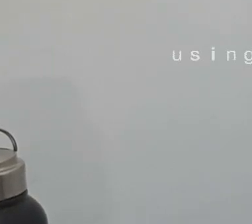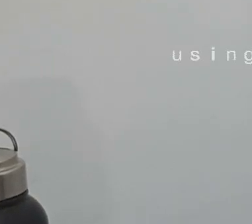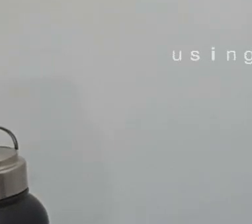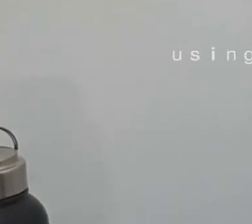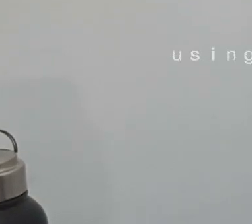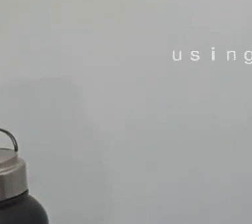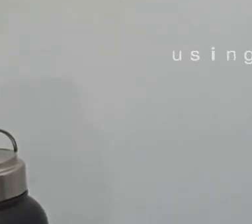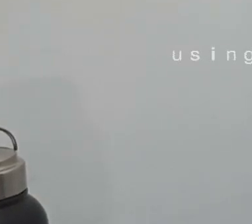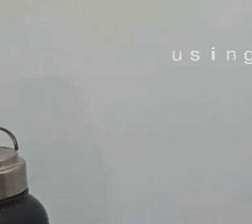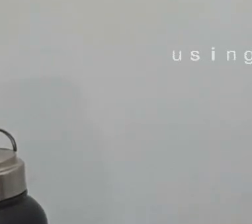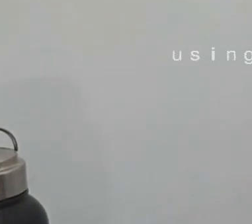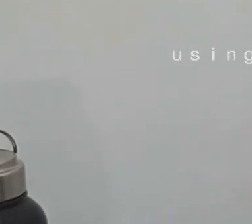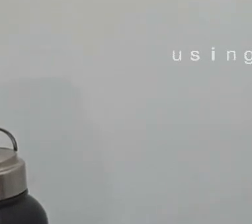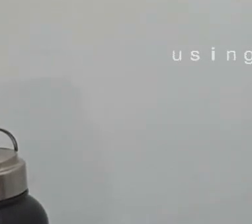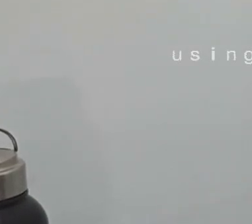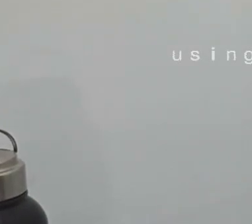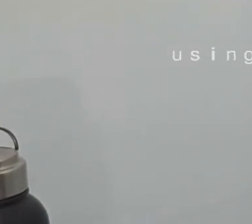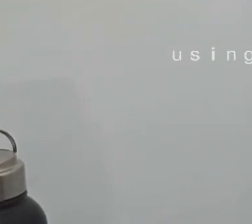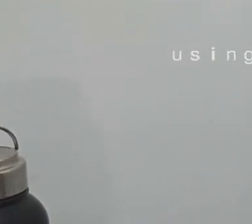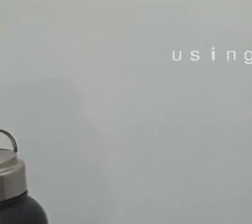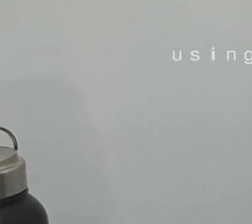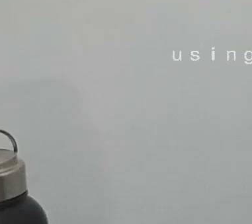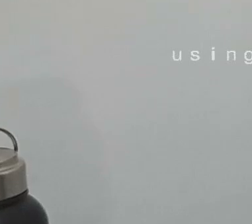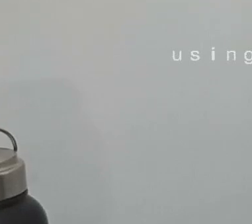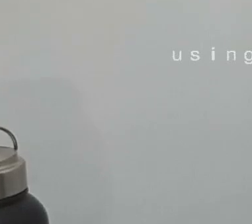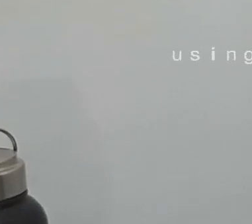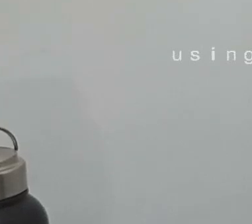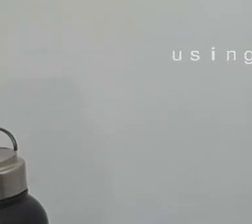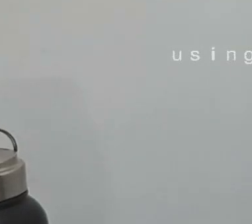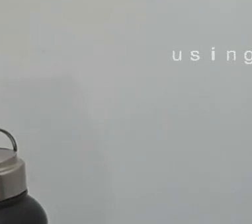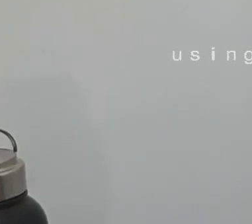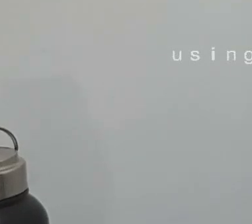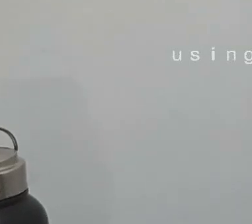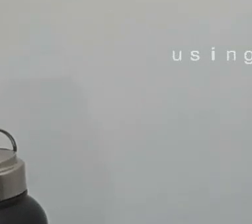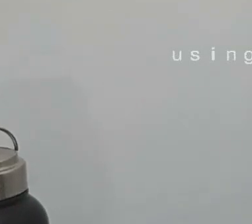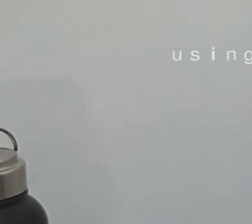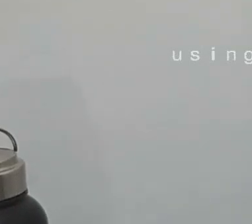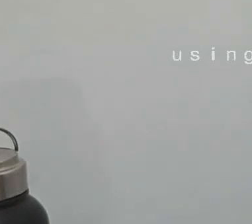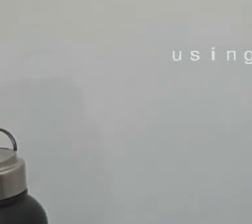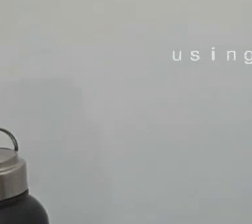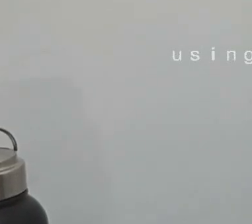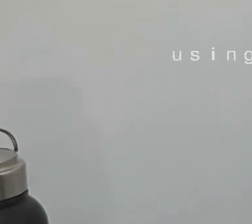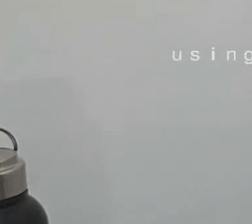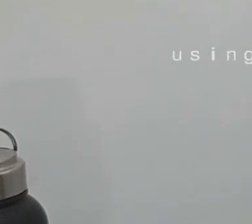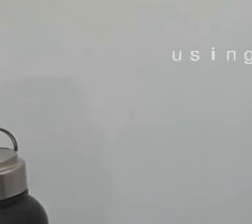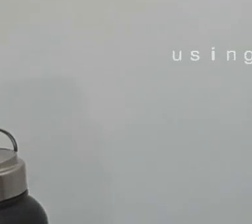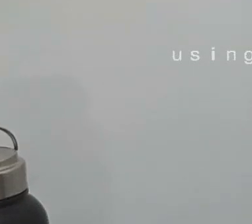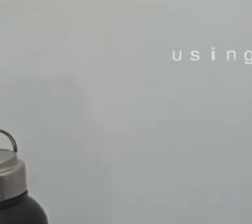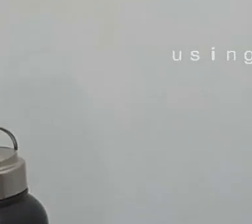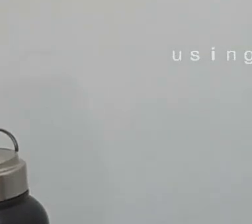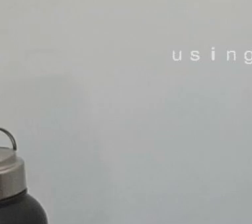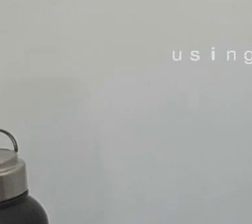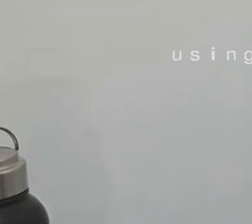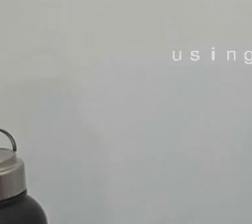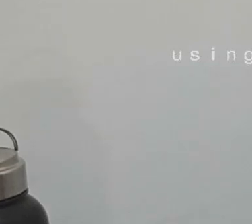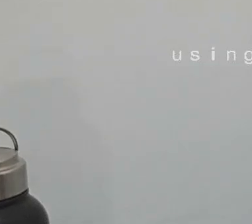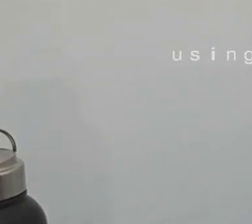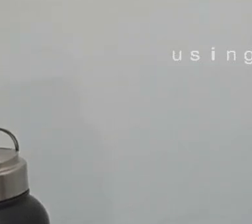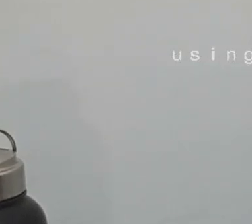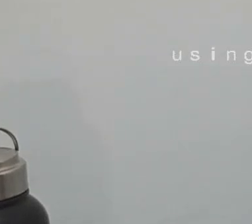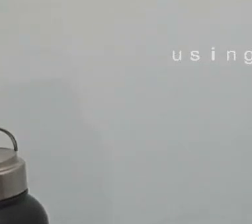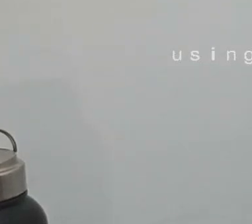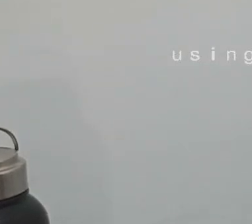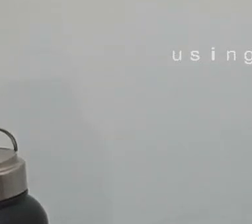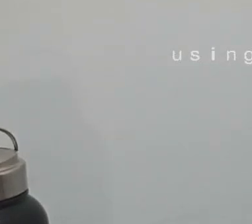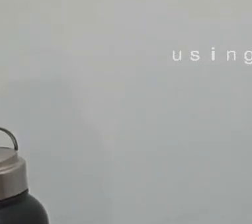se eu deixo para ver no QR Code, que aí as pessoas vão ter que ver, né, para conseguir